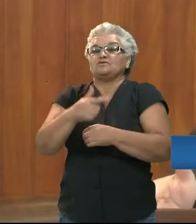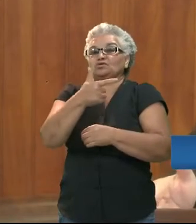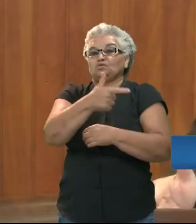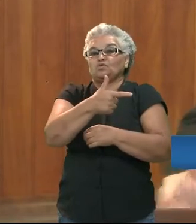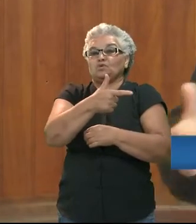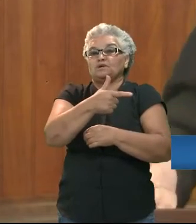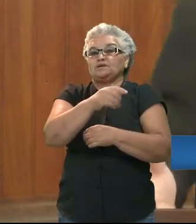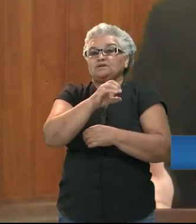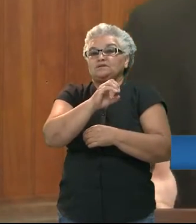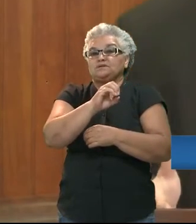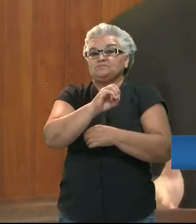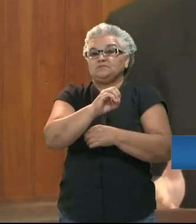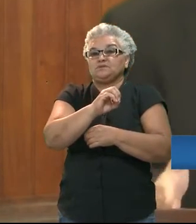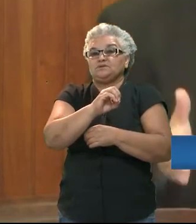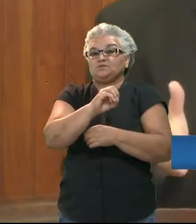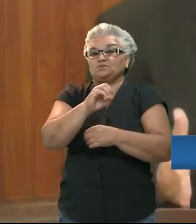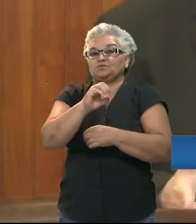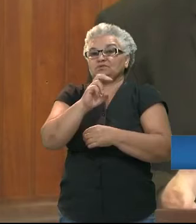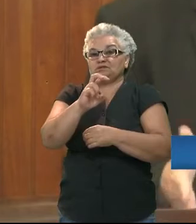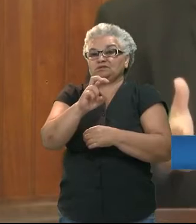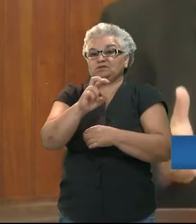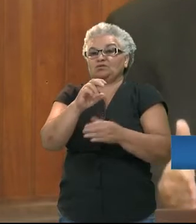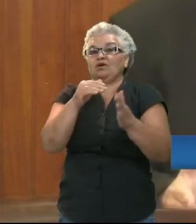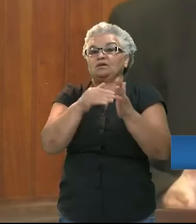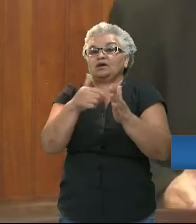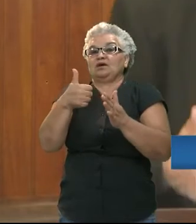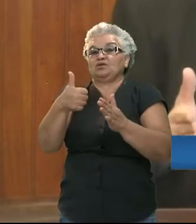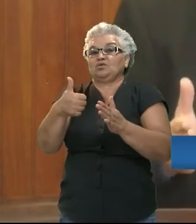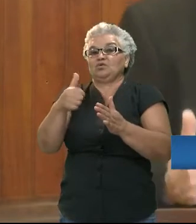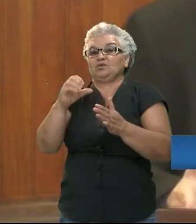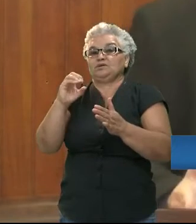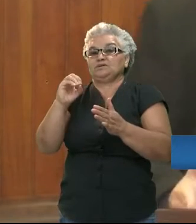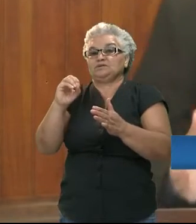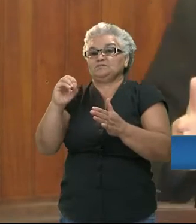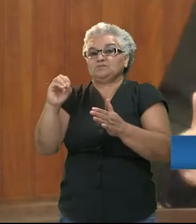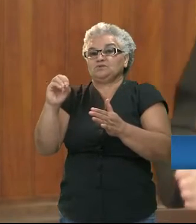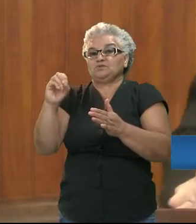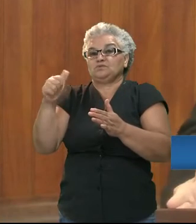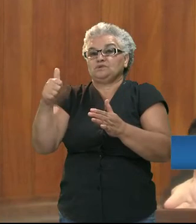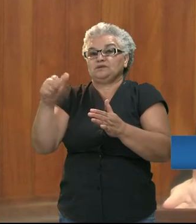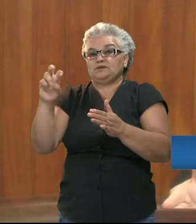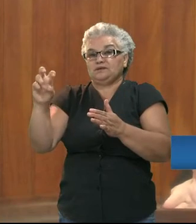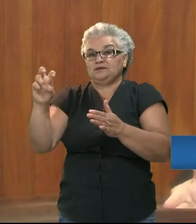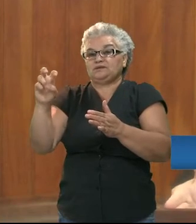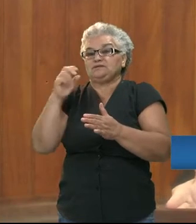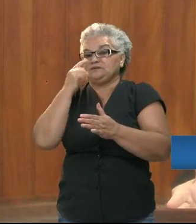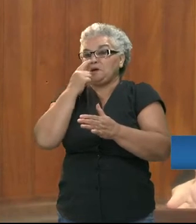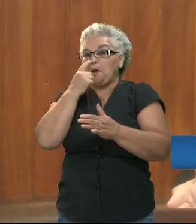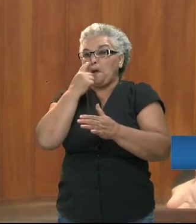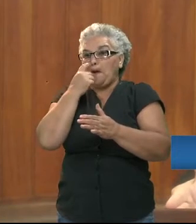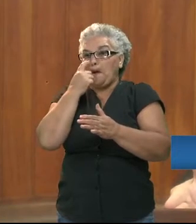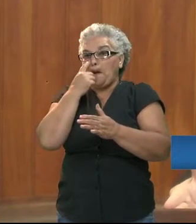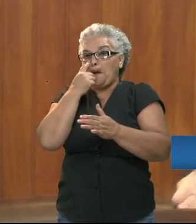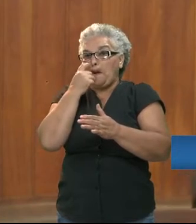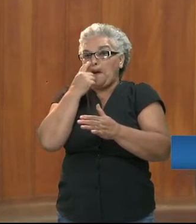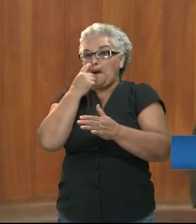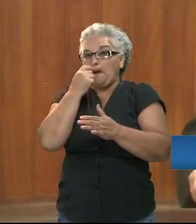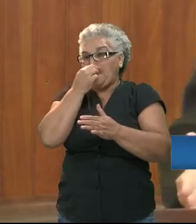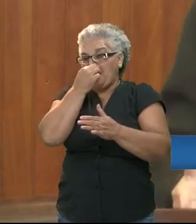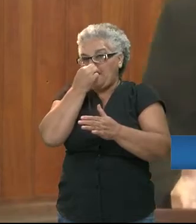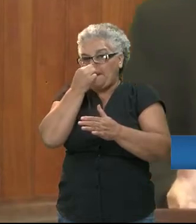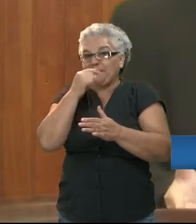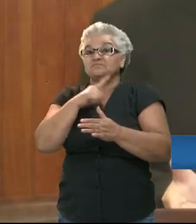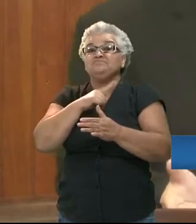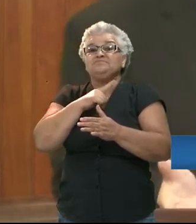foi bastante saudável. 2,16, 2,17, 2,18, 2,19. Ainda que teve um ano que